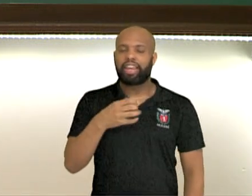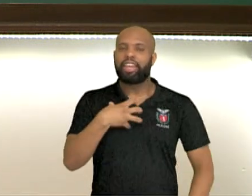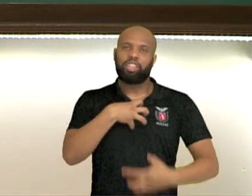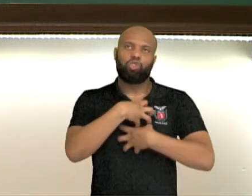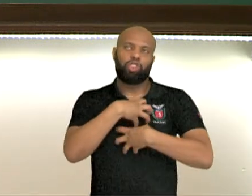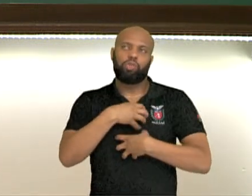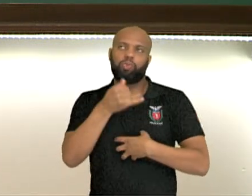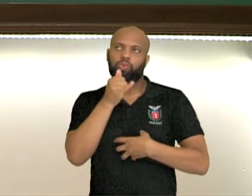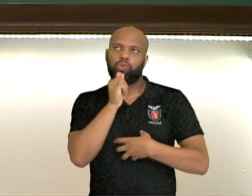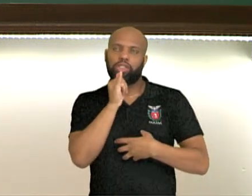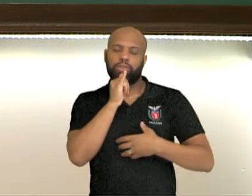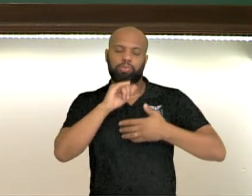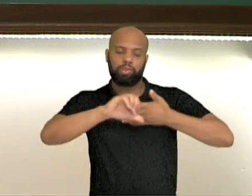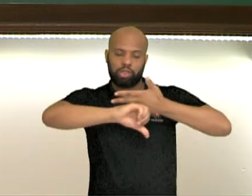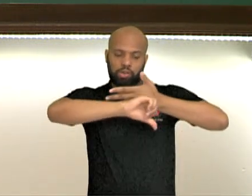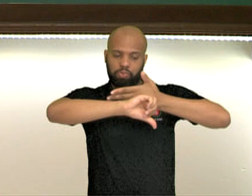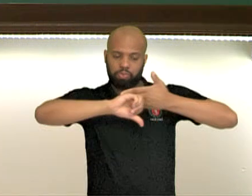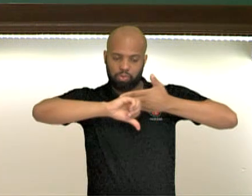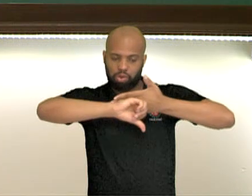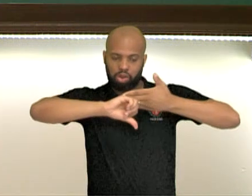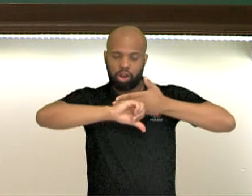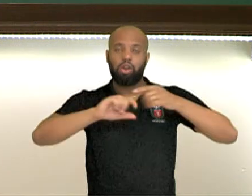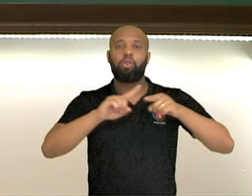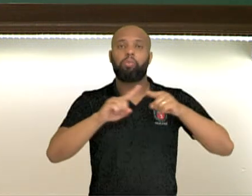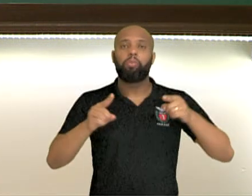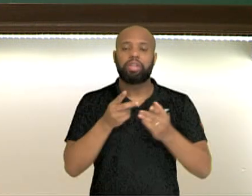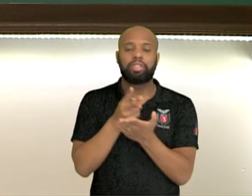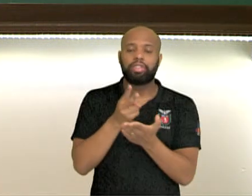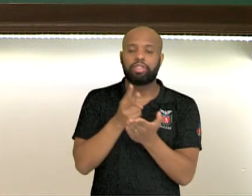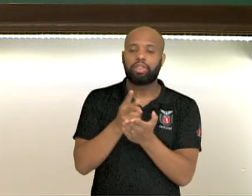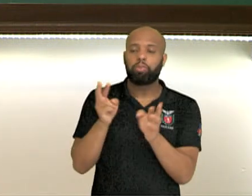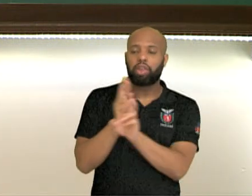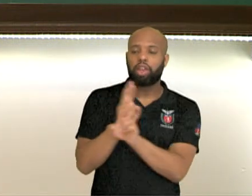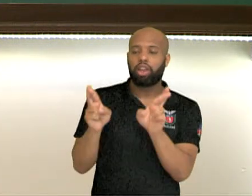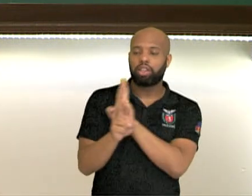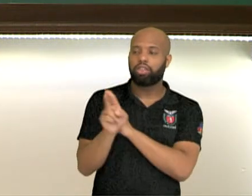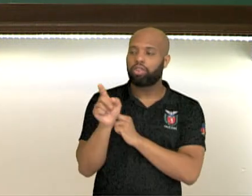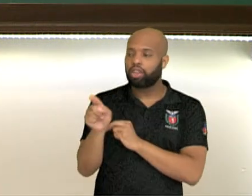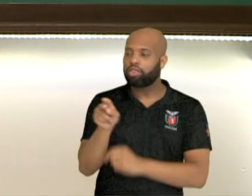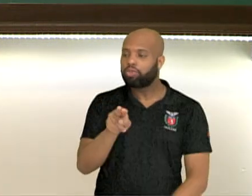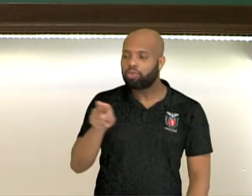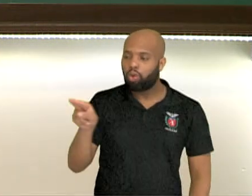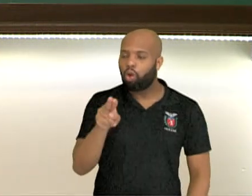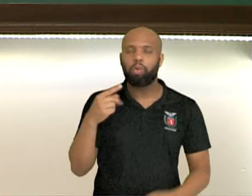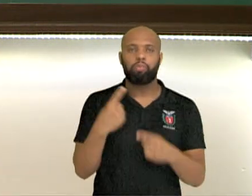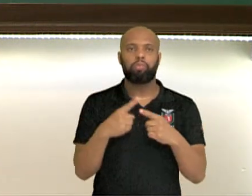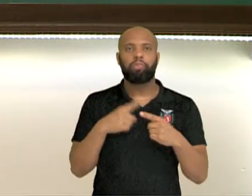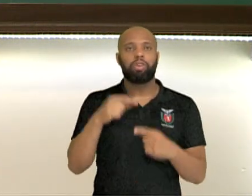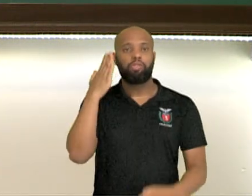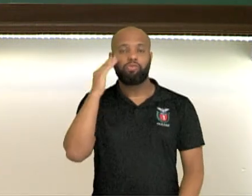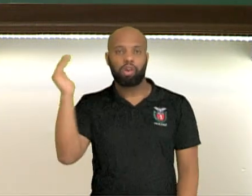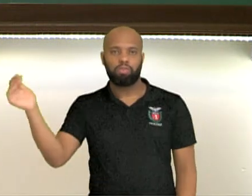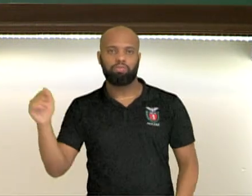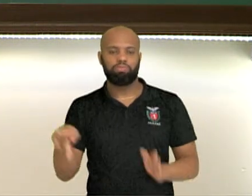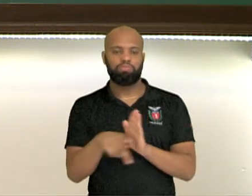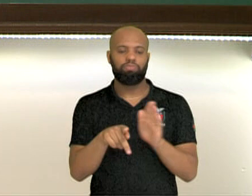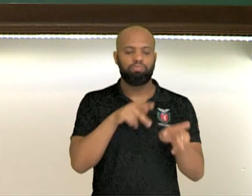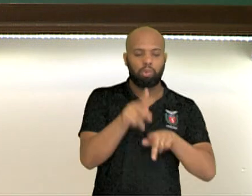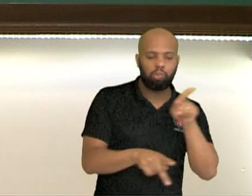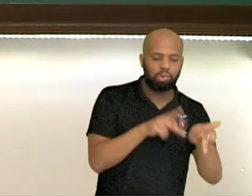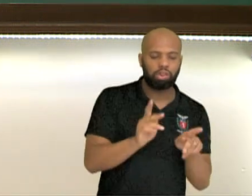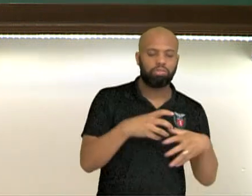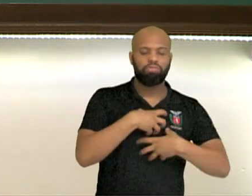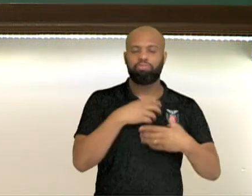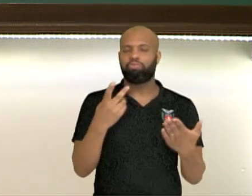imoral. Entretanto, o termo mais comum para associar o maquiavélico, ainda que popularmente dentro do senso comum de